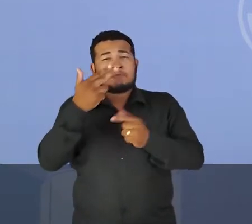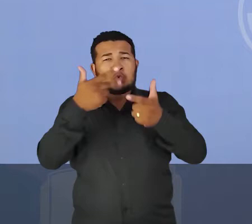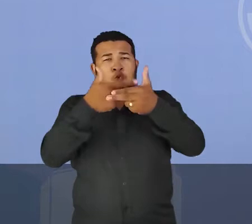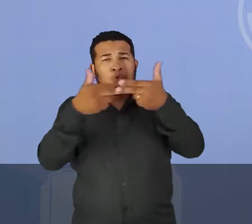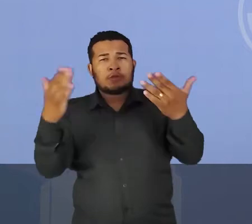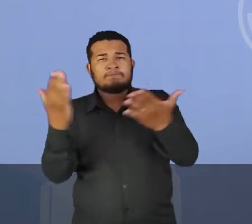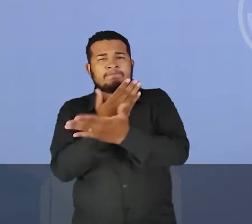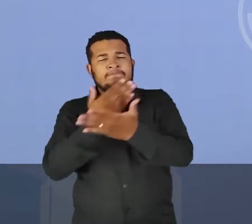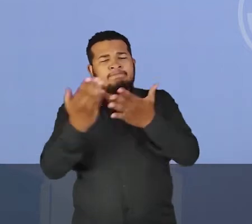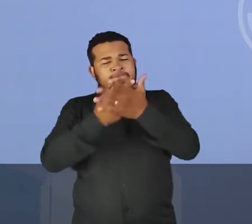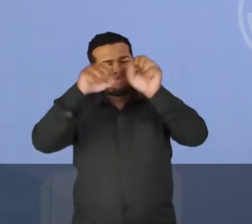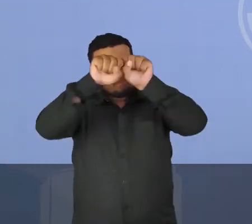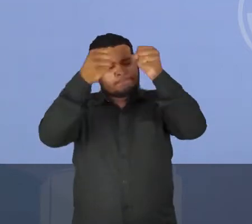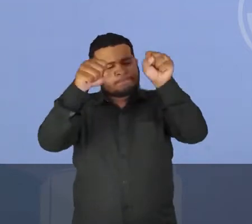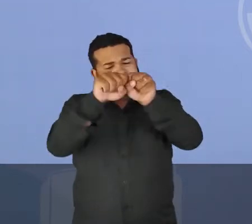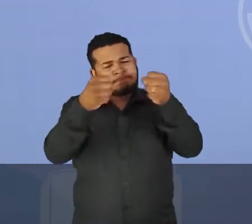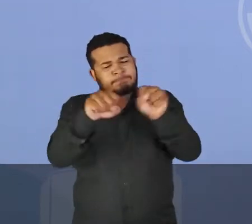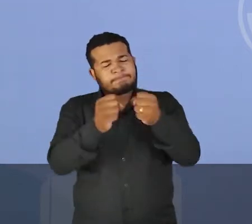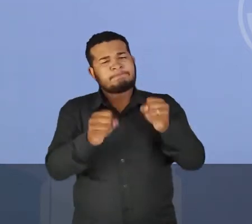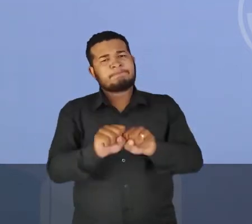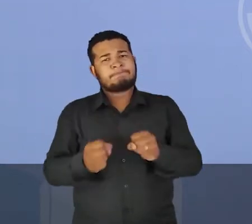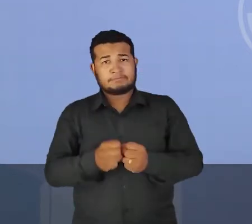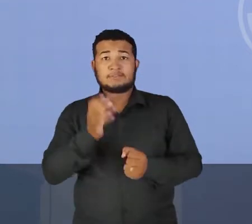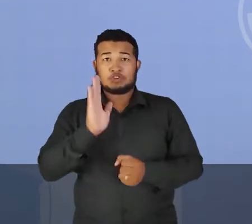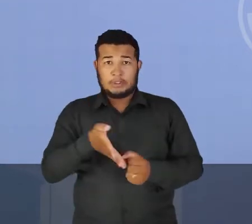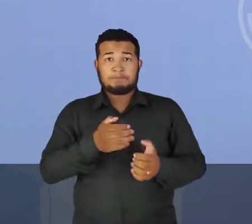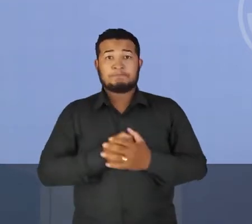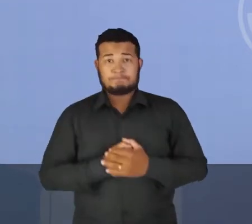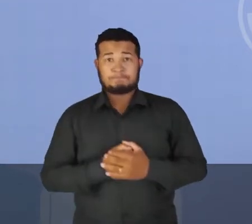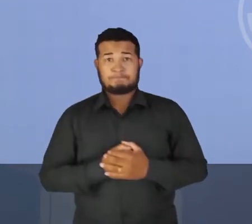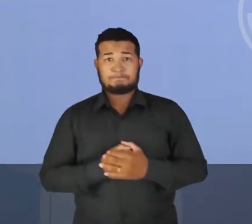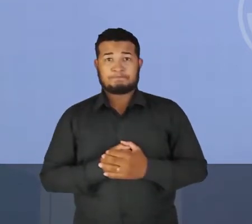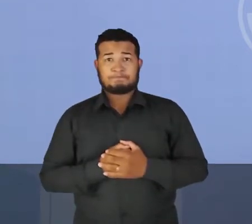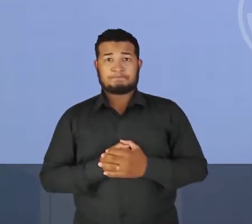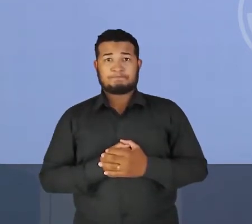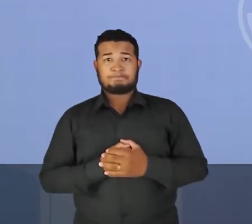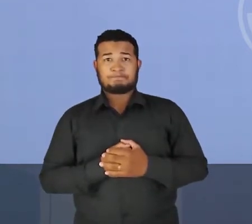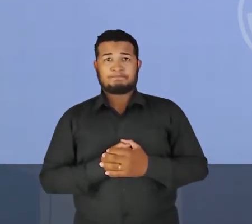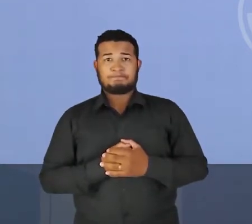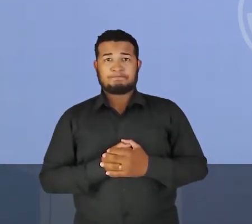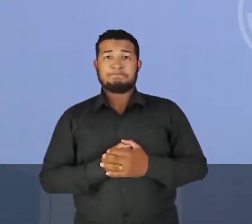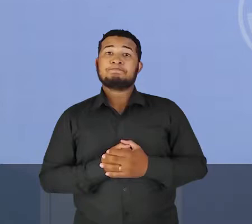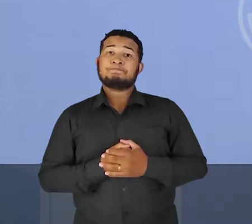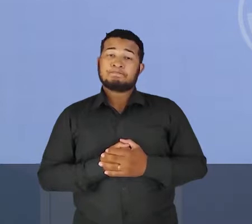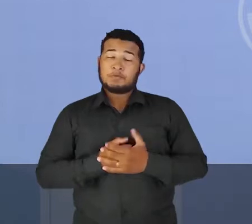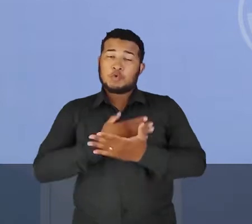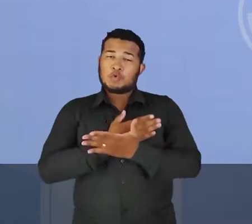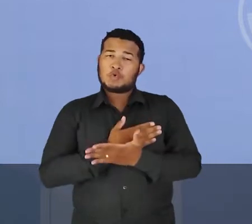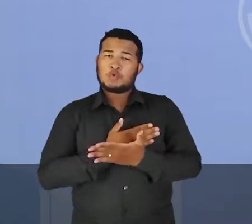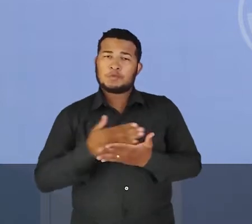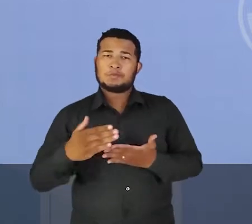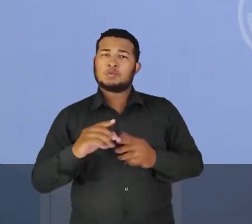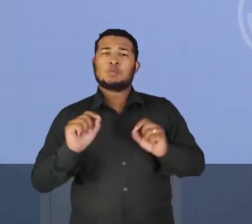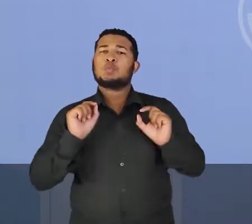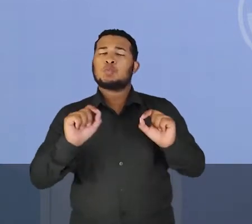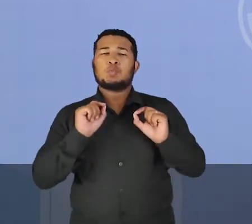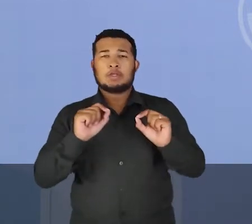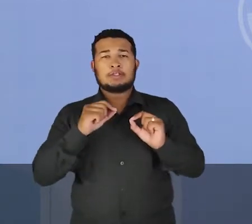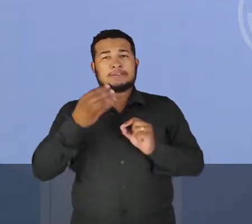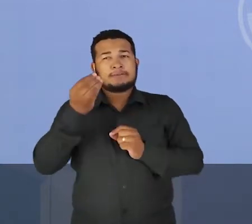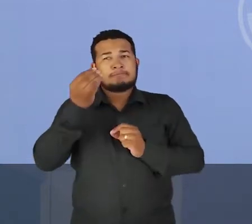coisas que já foram naturalizadas, tá bom? Então, vamos começar